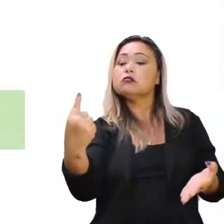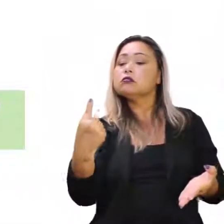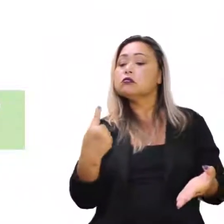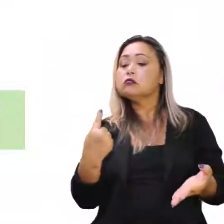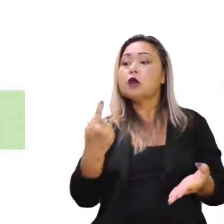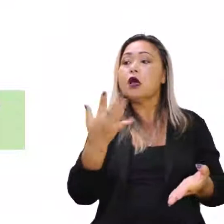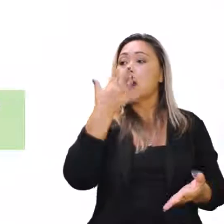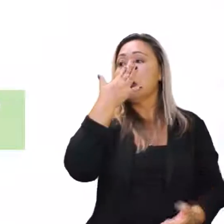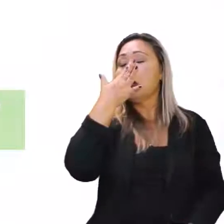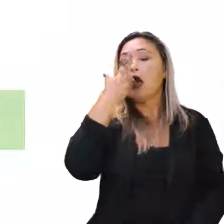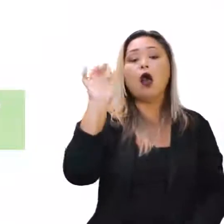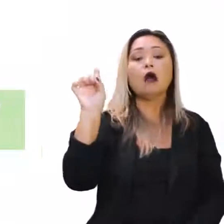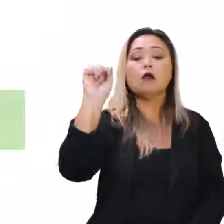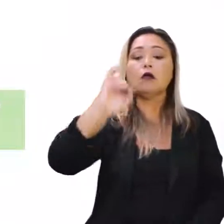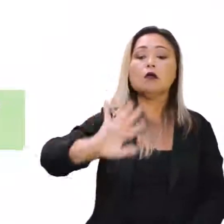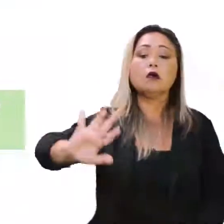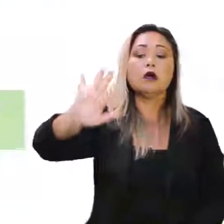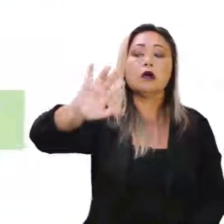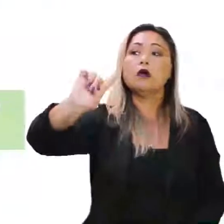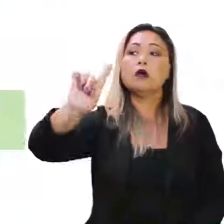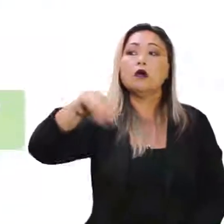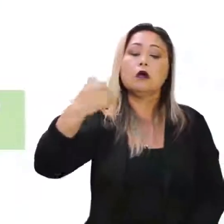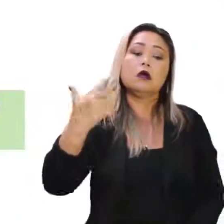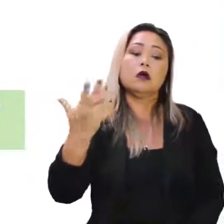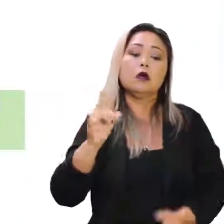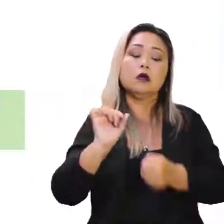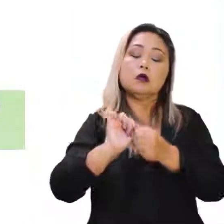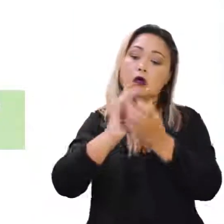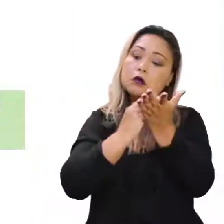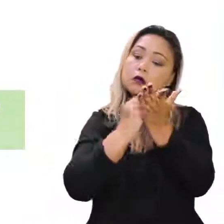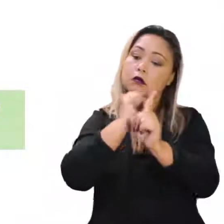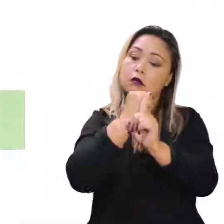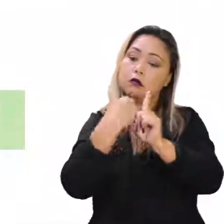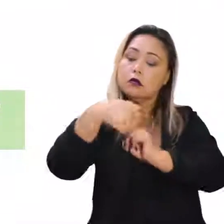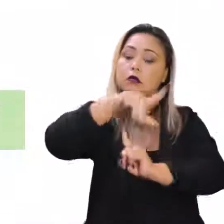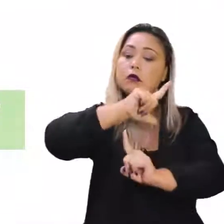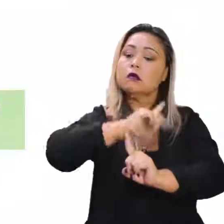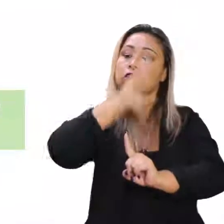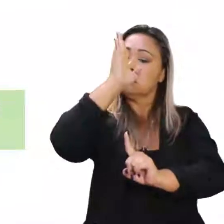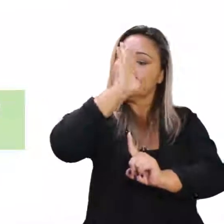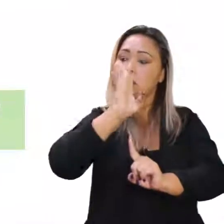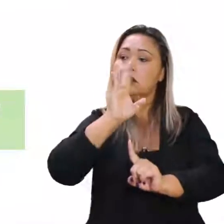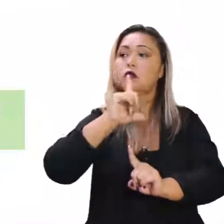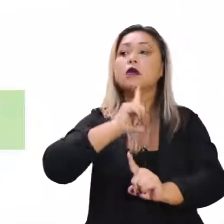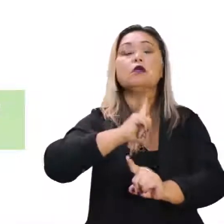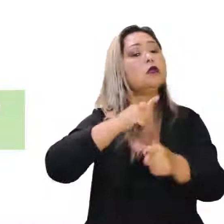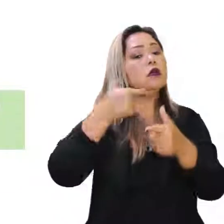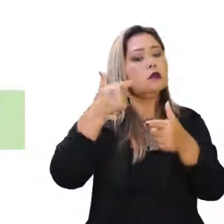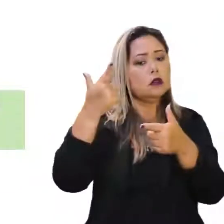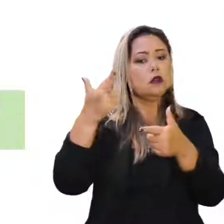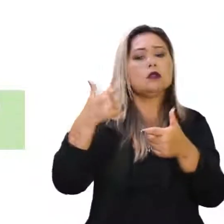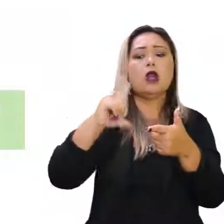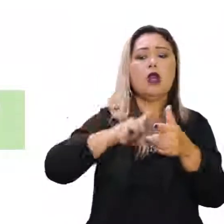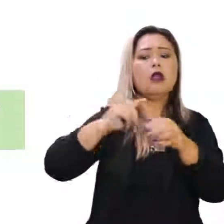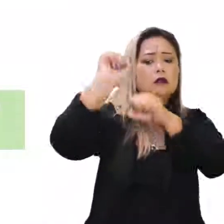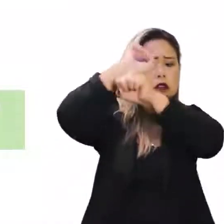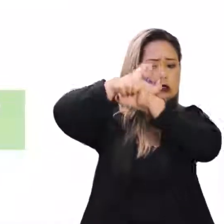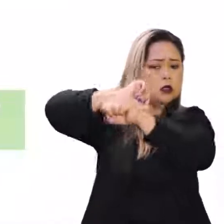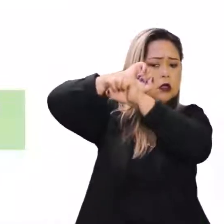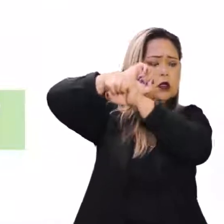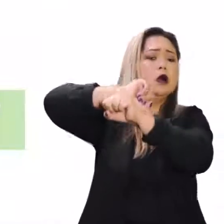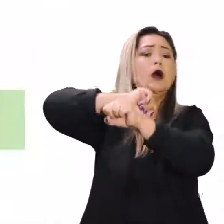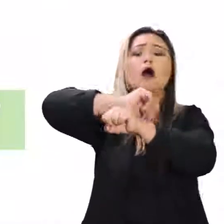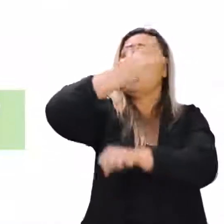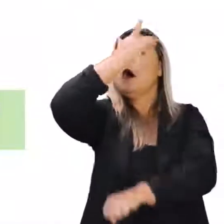Então, nós observamos aí que o início da sociedade brasileira, tivemos aí muito tempo a escravidão, no